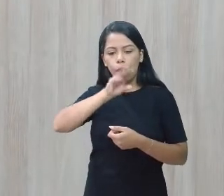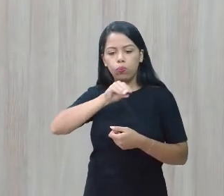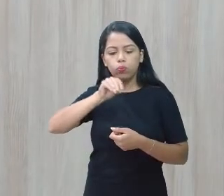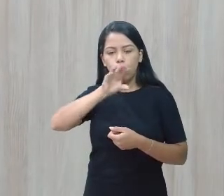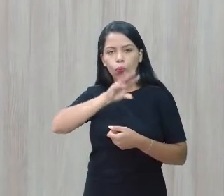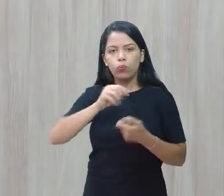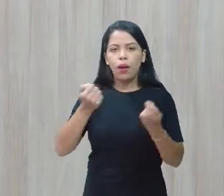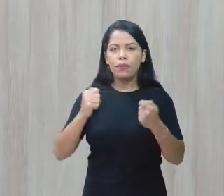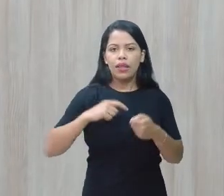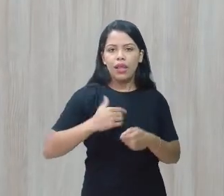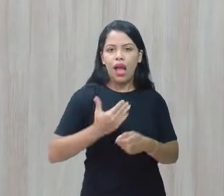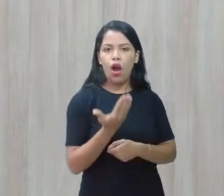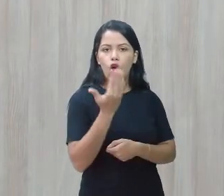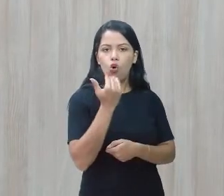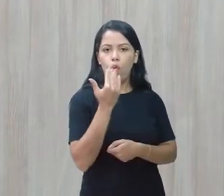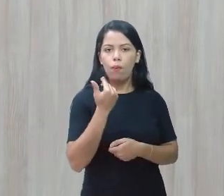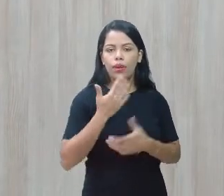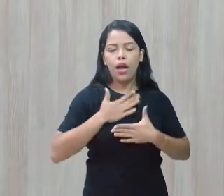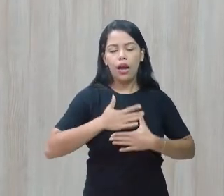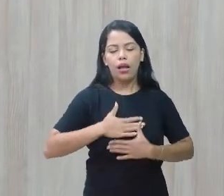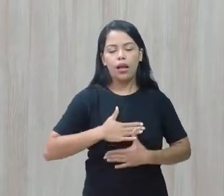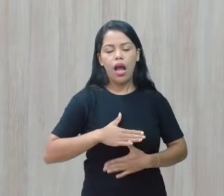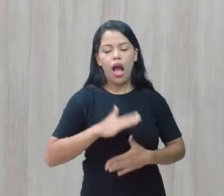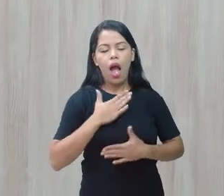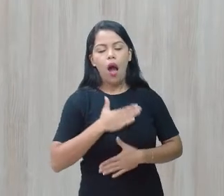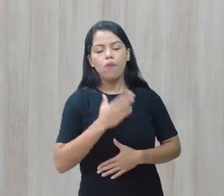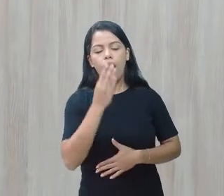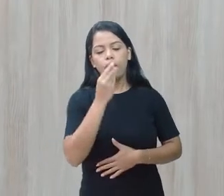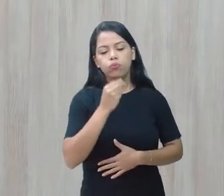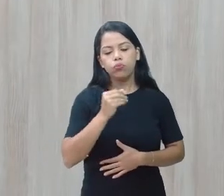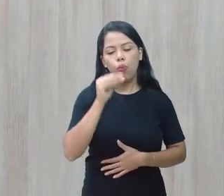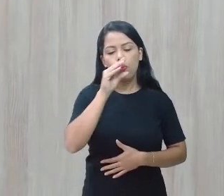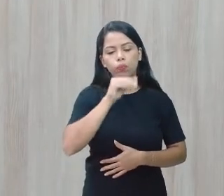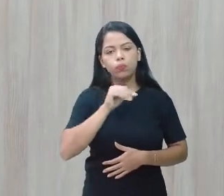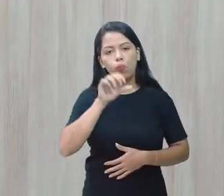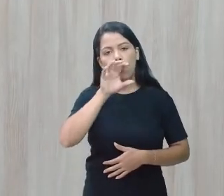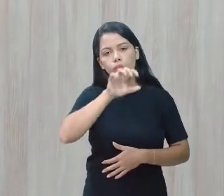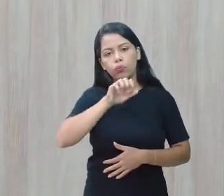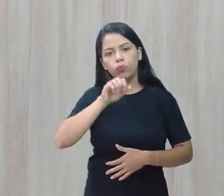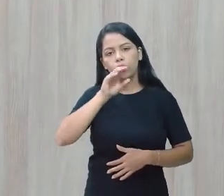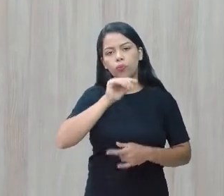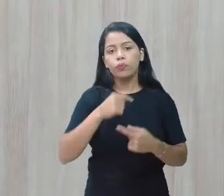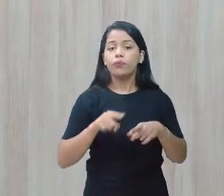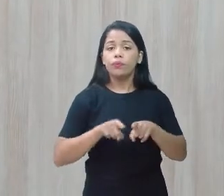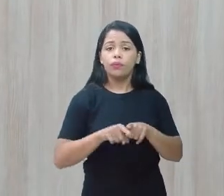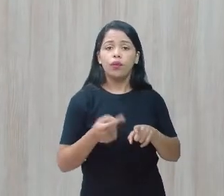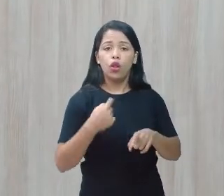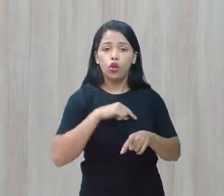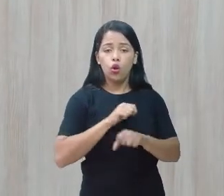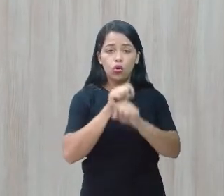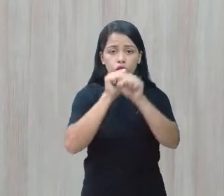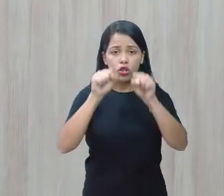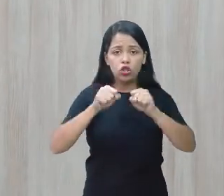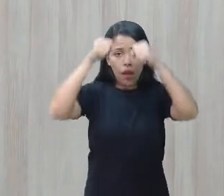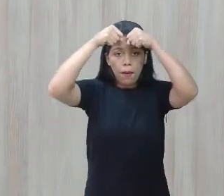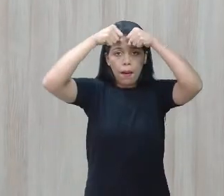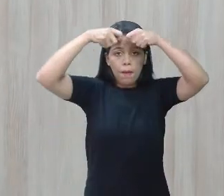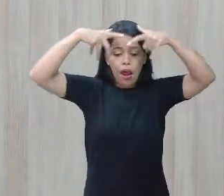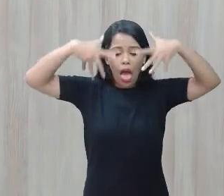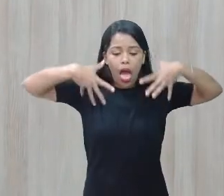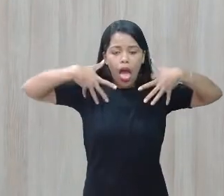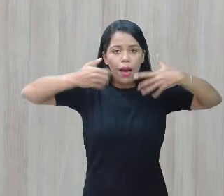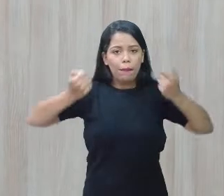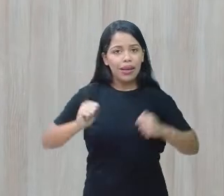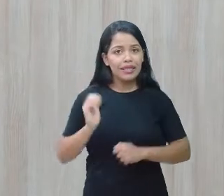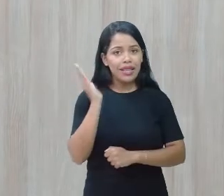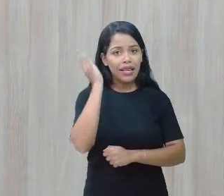uma alimentação sem pressa, mastigando direitinho, saboreando. Até porque o nosso sistema nervoso tem que saber, tem que ter, dá tempo